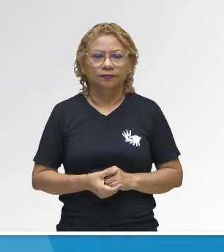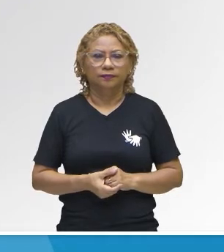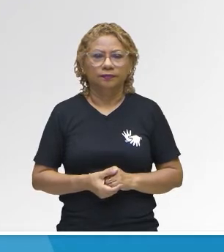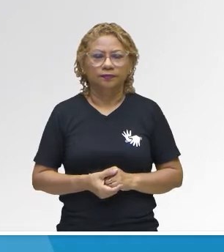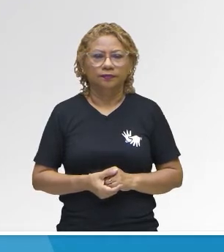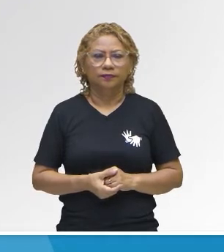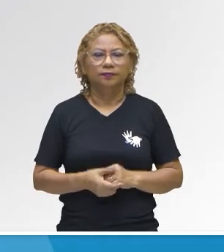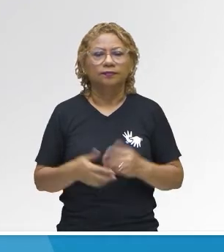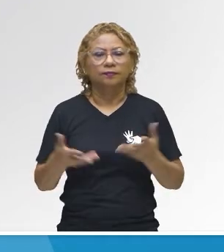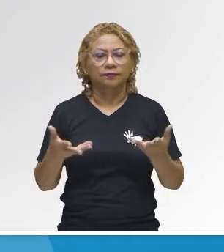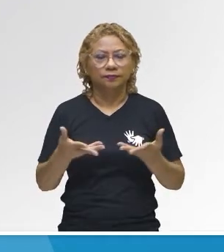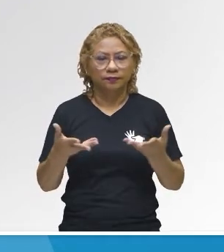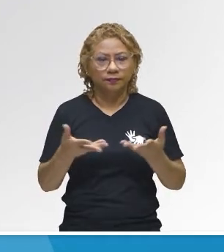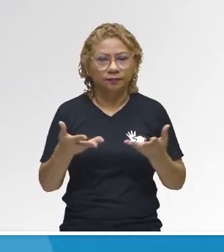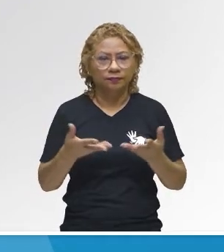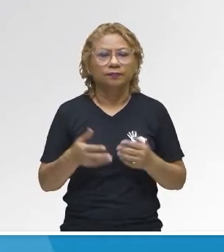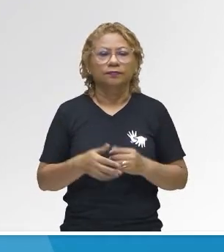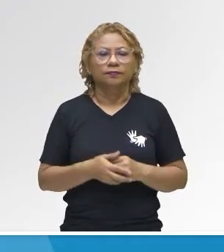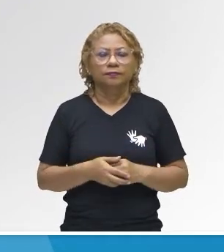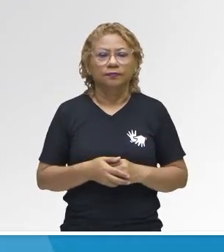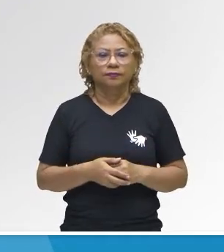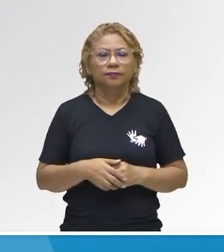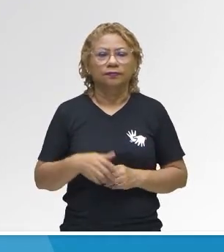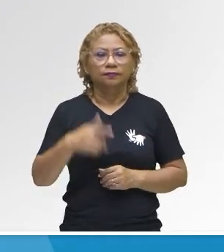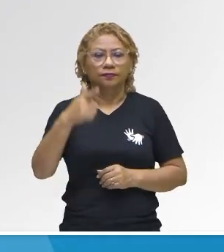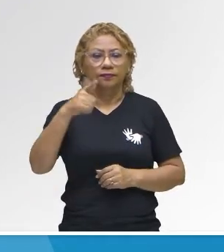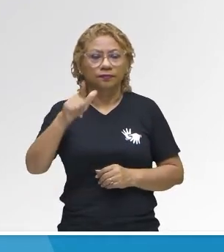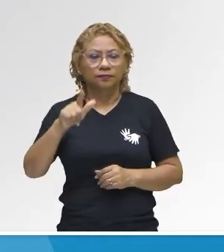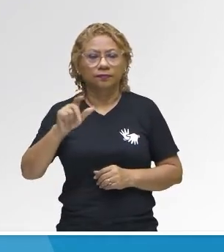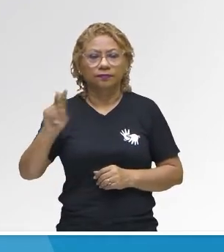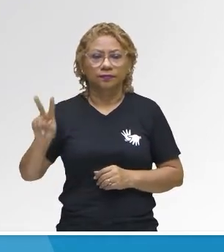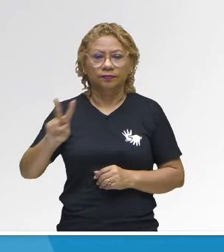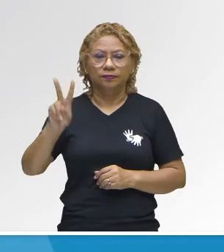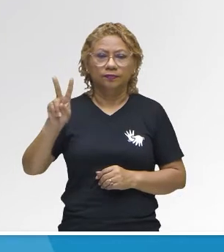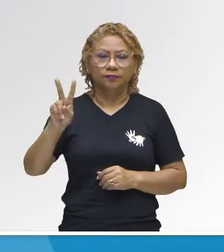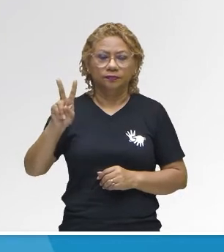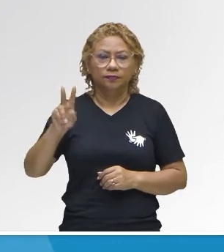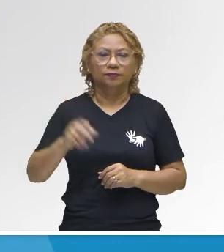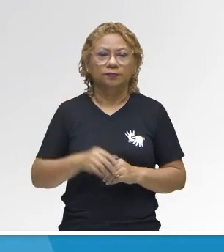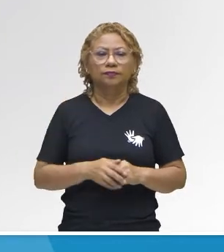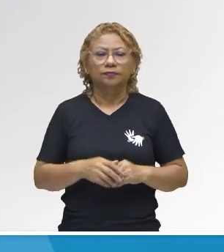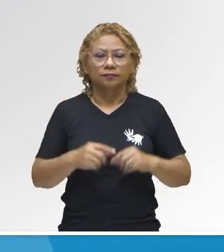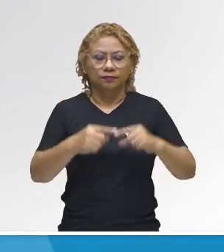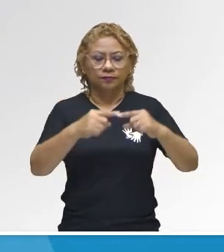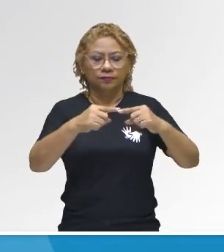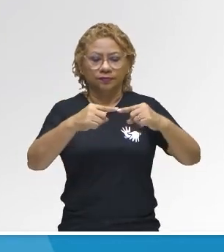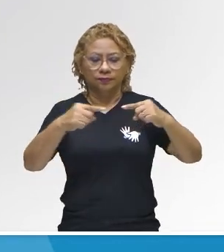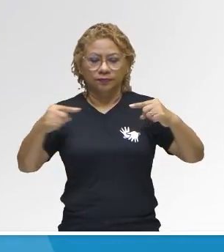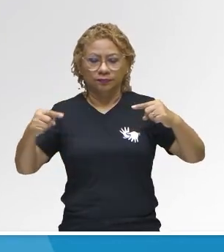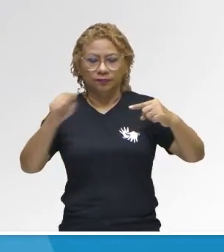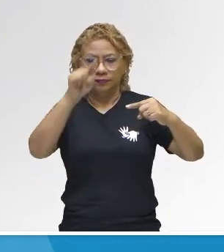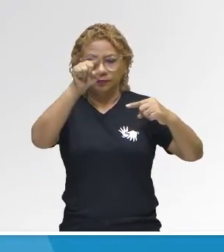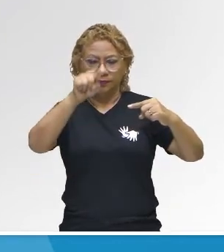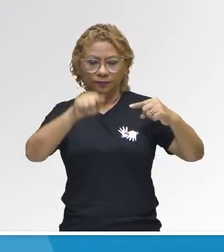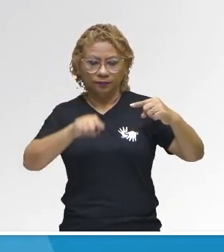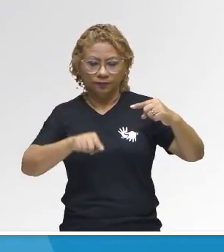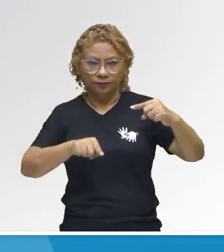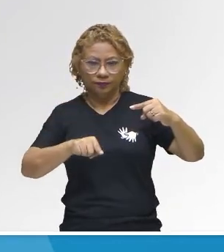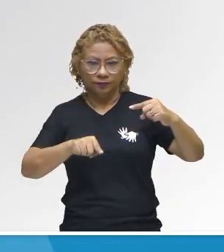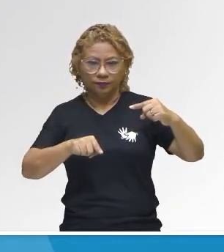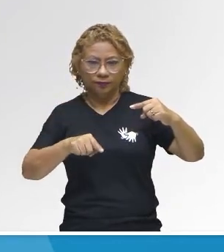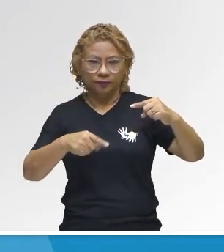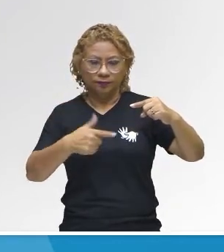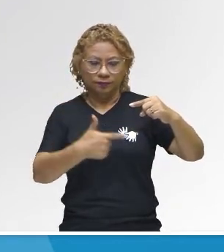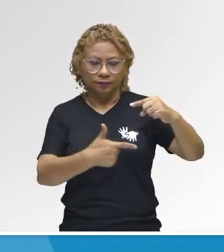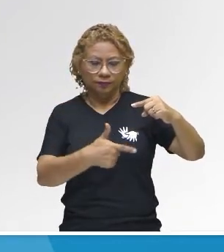E agora a gente chega neste outro valor que é semelhante ao ângulo de 90 graus, que é o ângulo